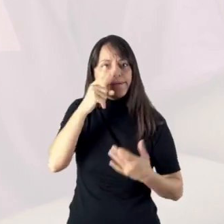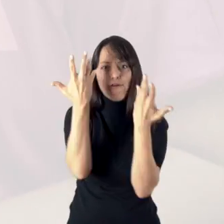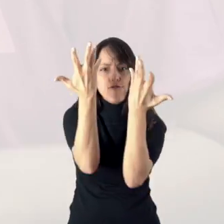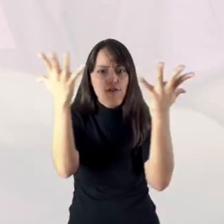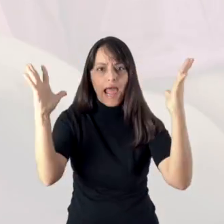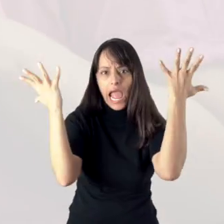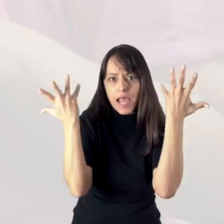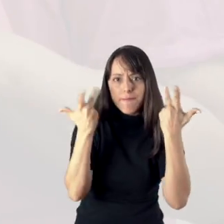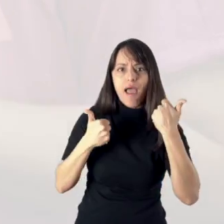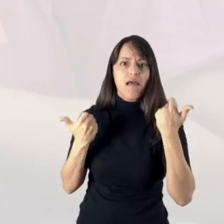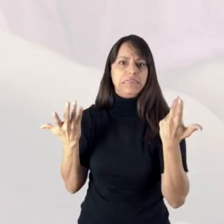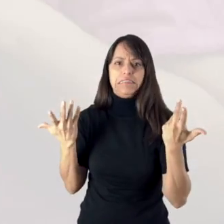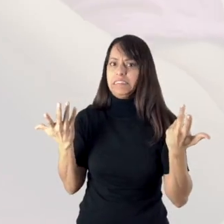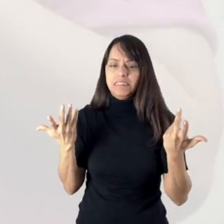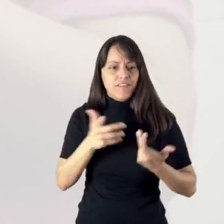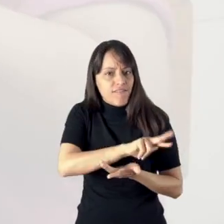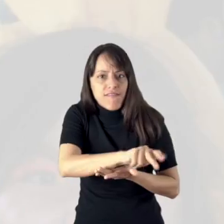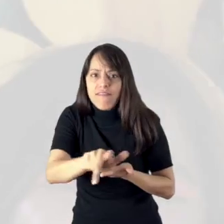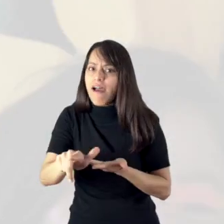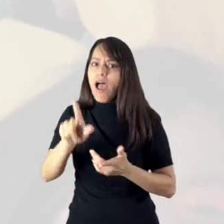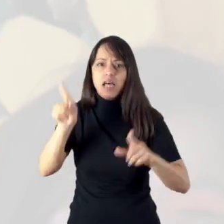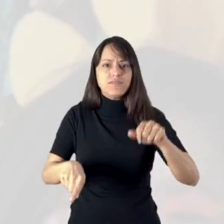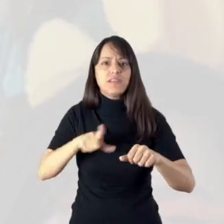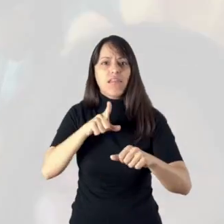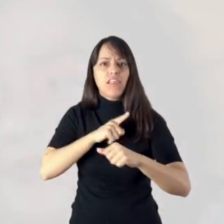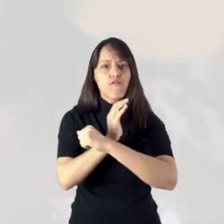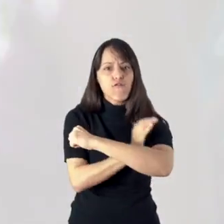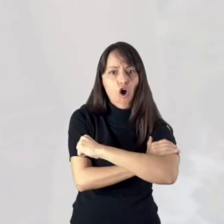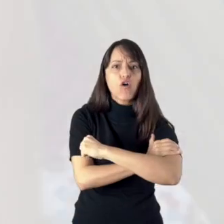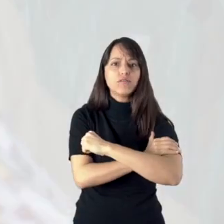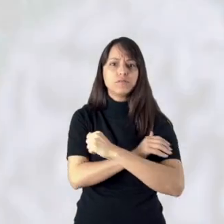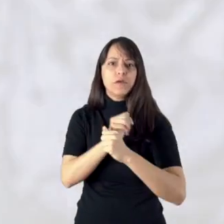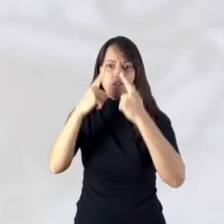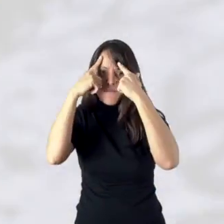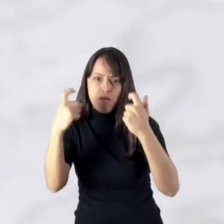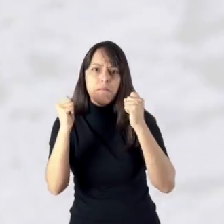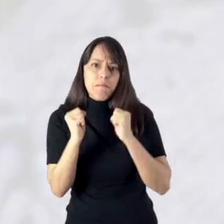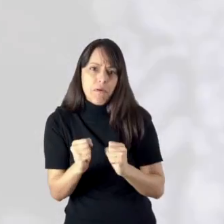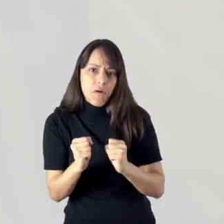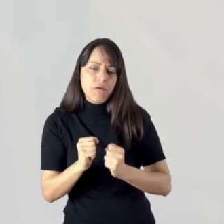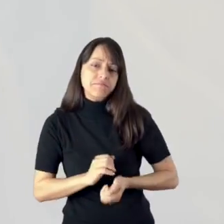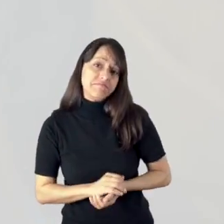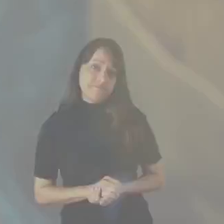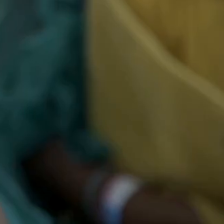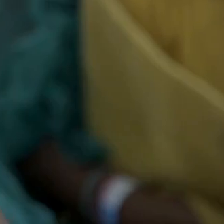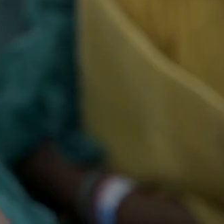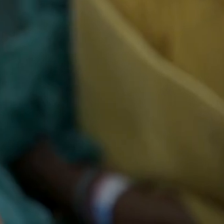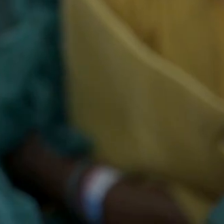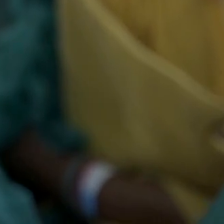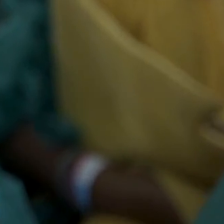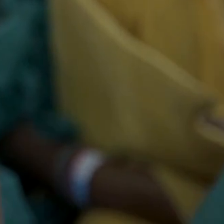ali. Com animais mais altos ou não, mais fortes ou não, pequenos, grandes. Valdícia